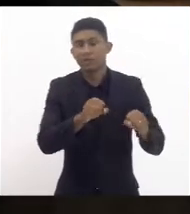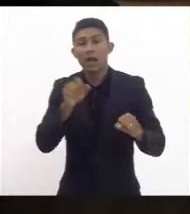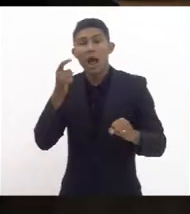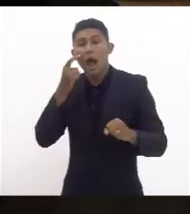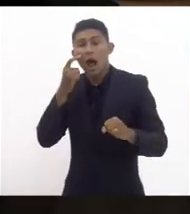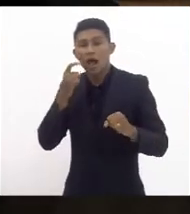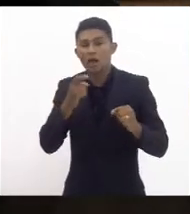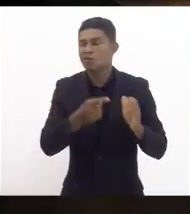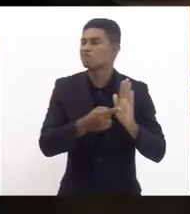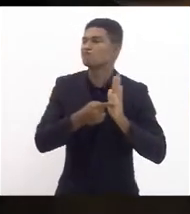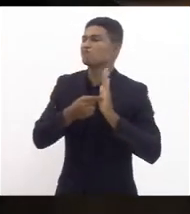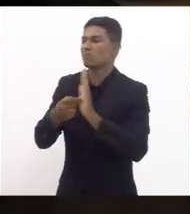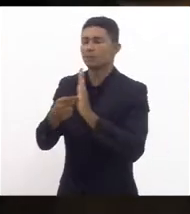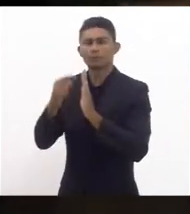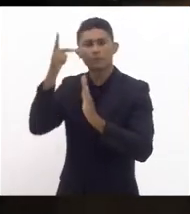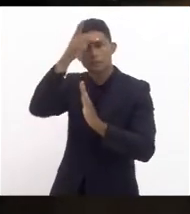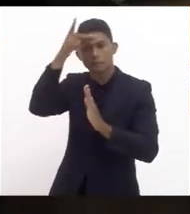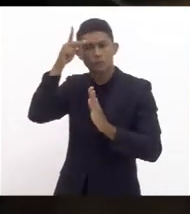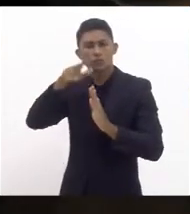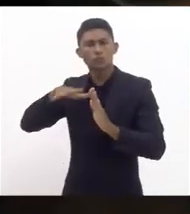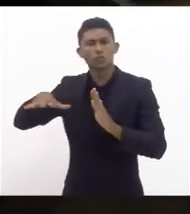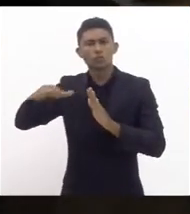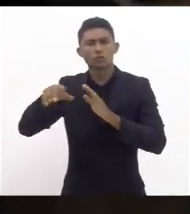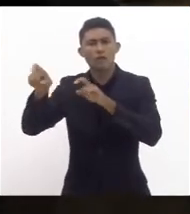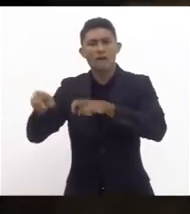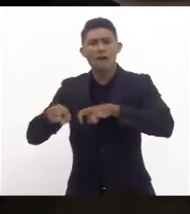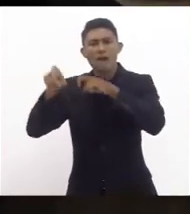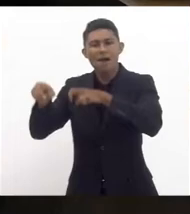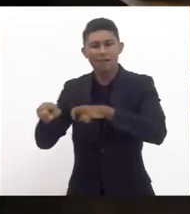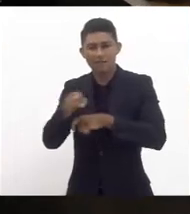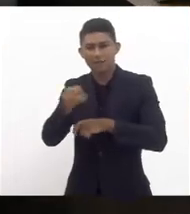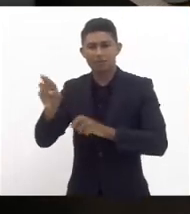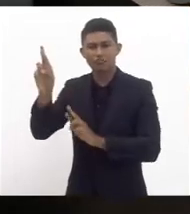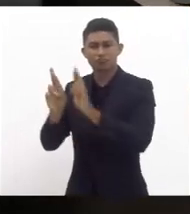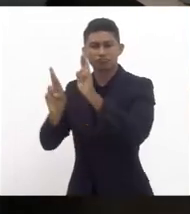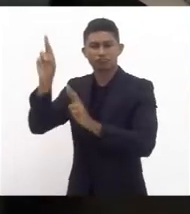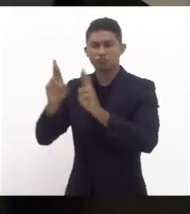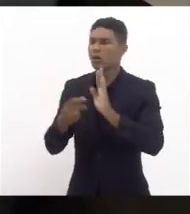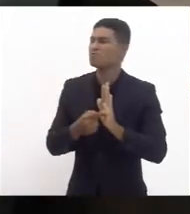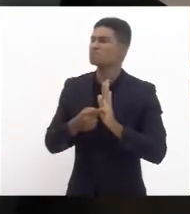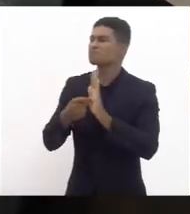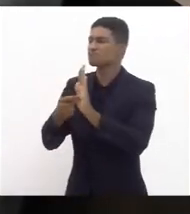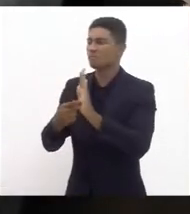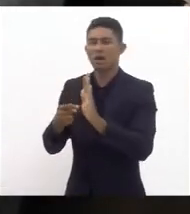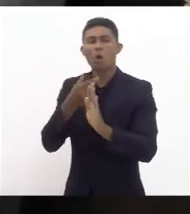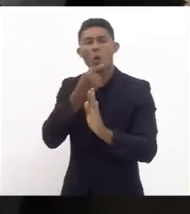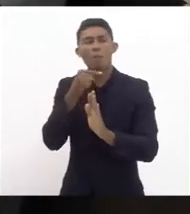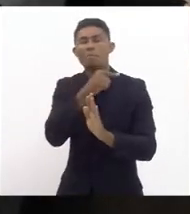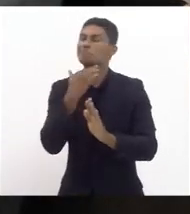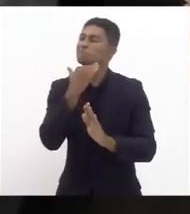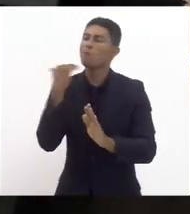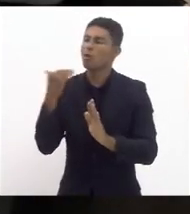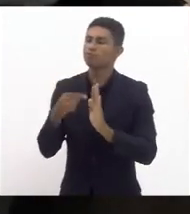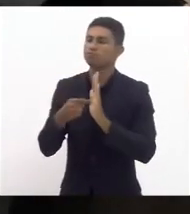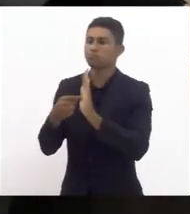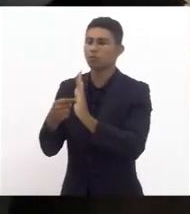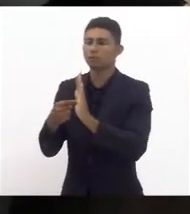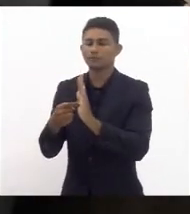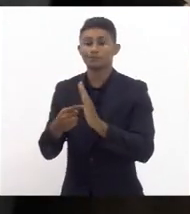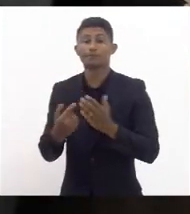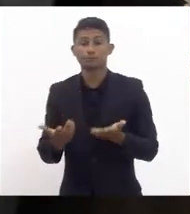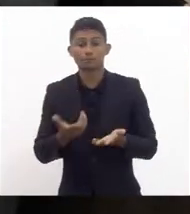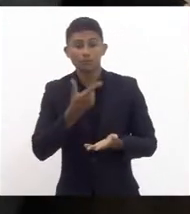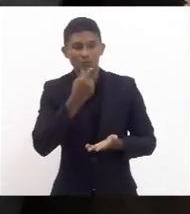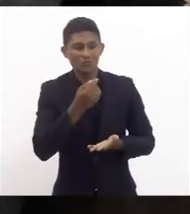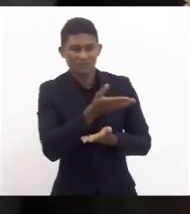região que ele tinha sido morto por ser o traidor e tudo mais. E os restos mortais